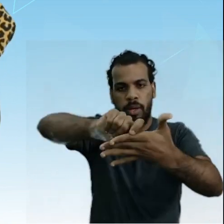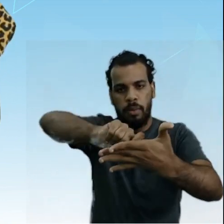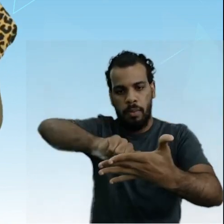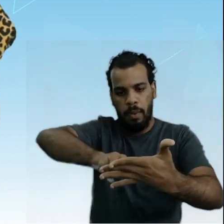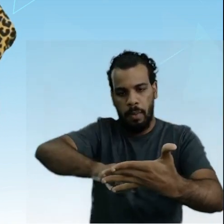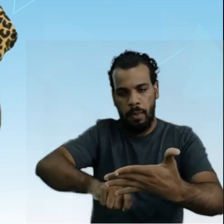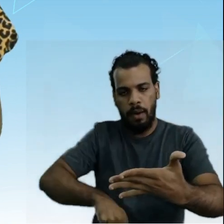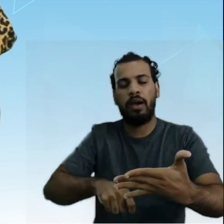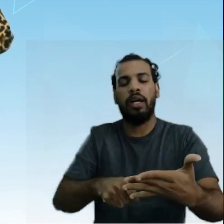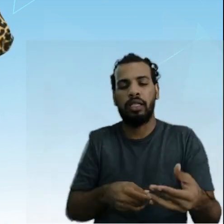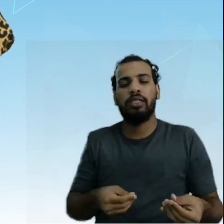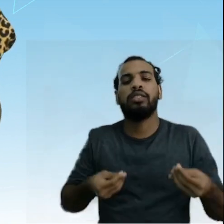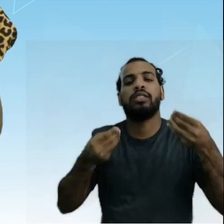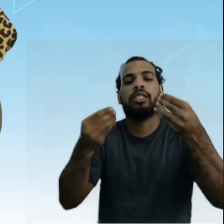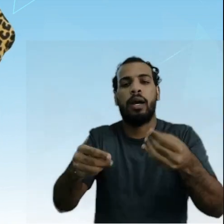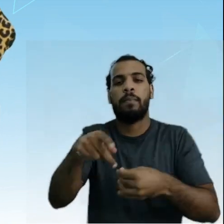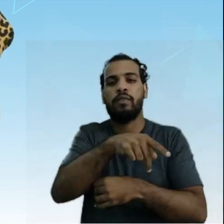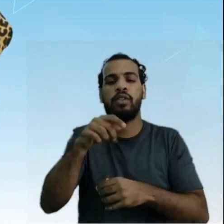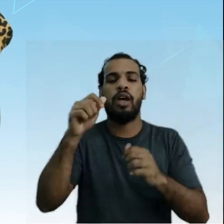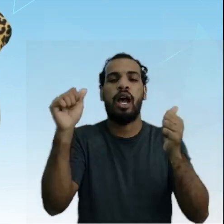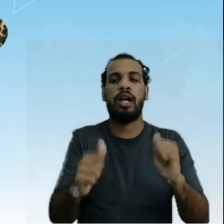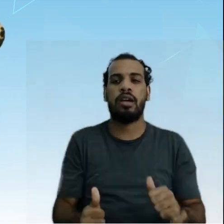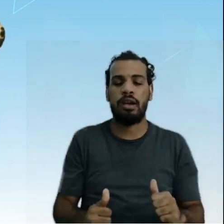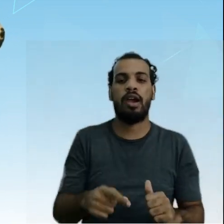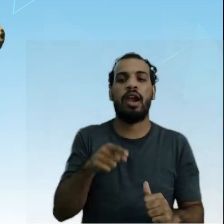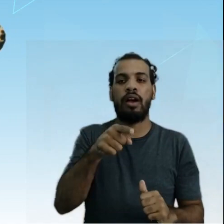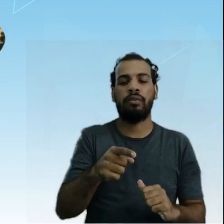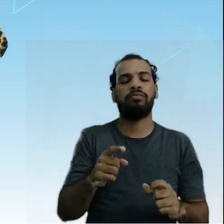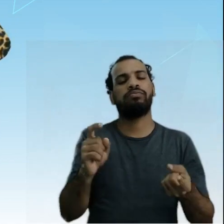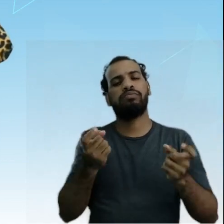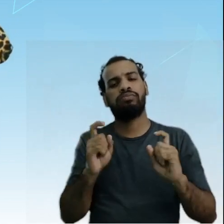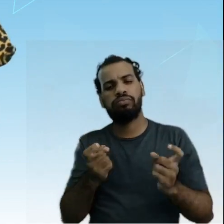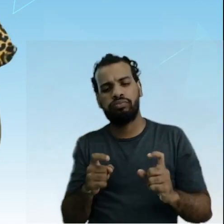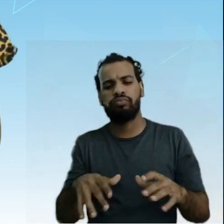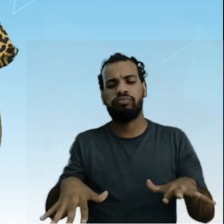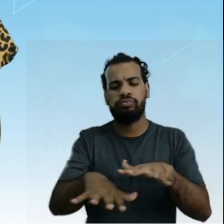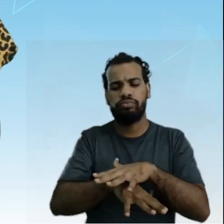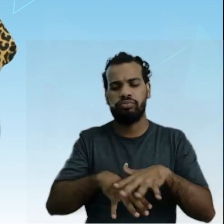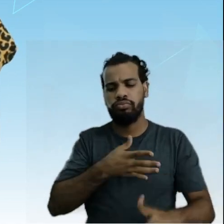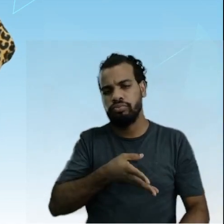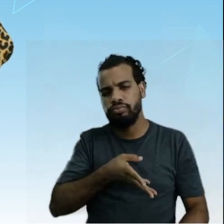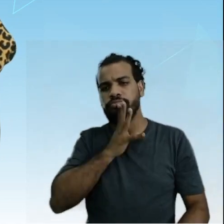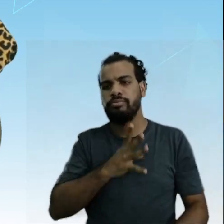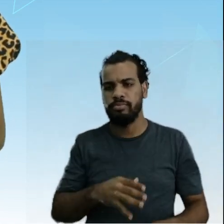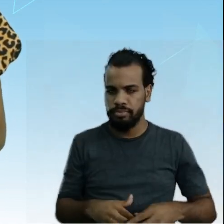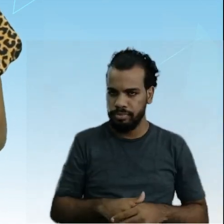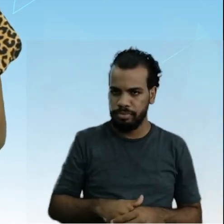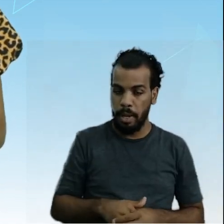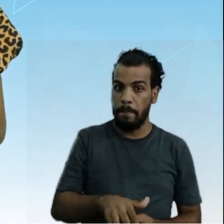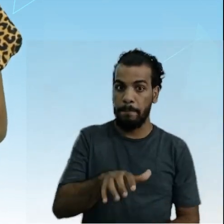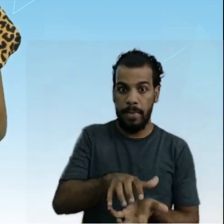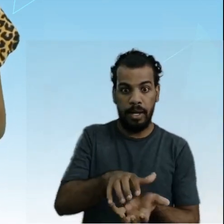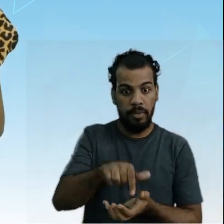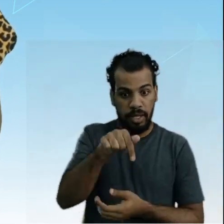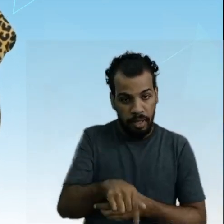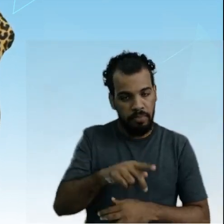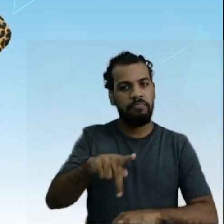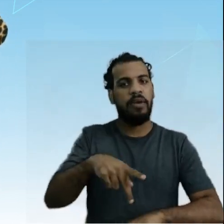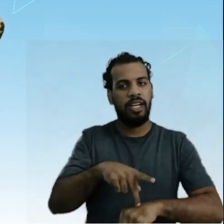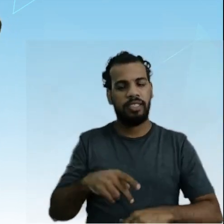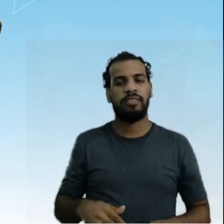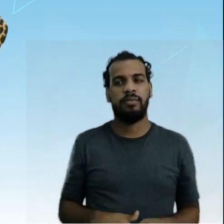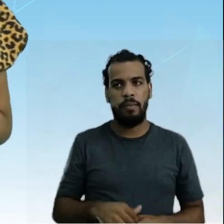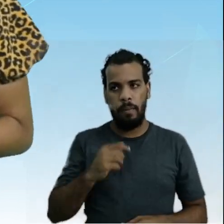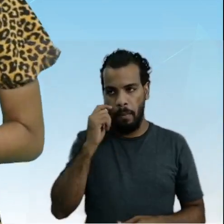vão debater. E vocês vão perceber o quão rico é o nosso estado, é a nossa região. Realmente, Pernambuco é o nosso país.